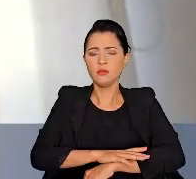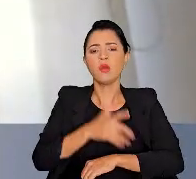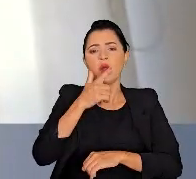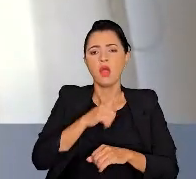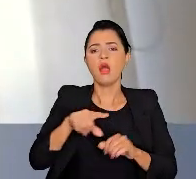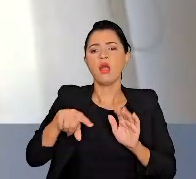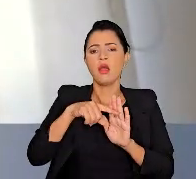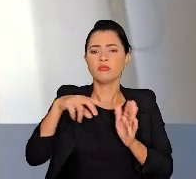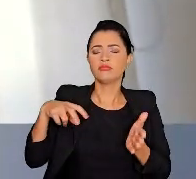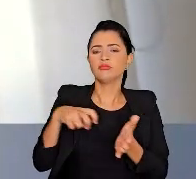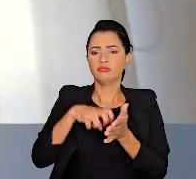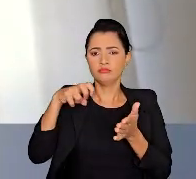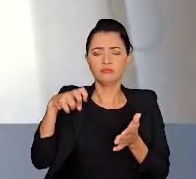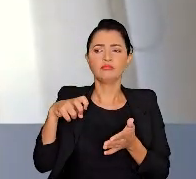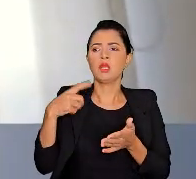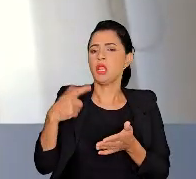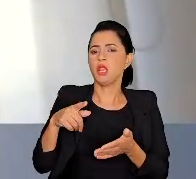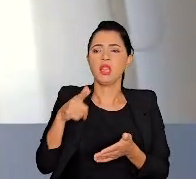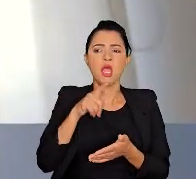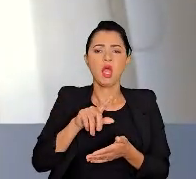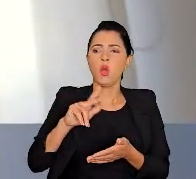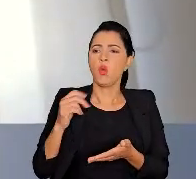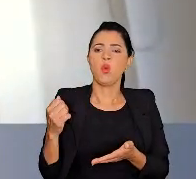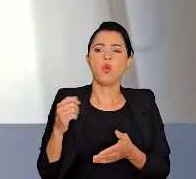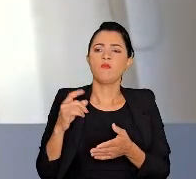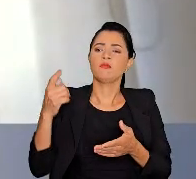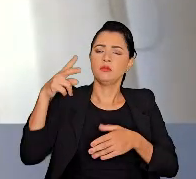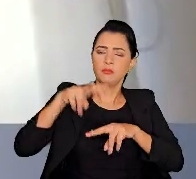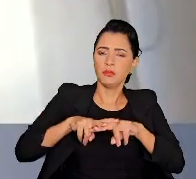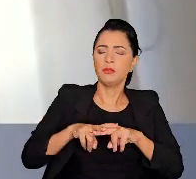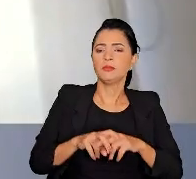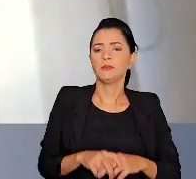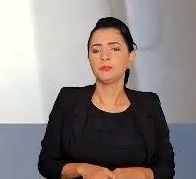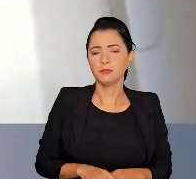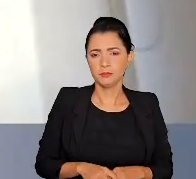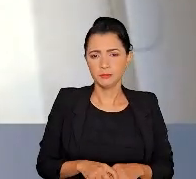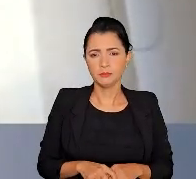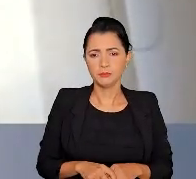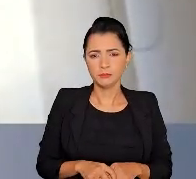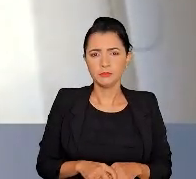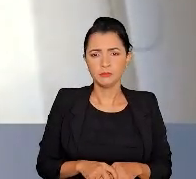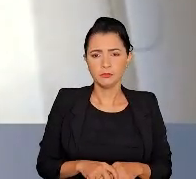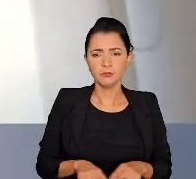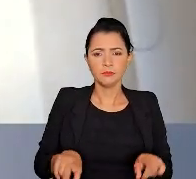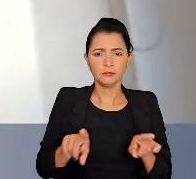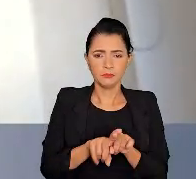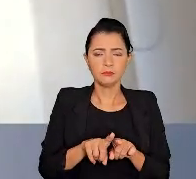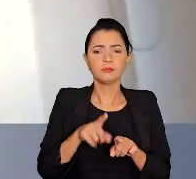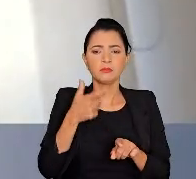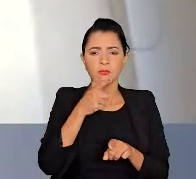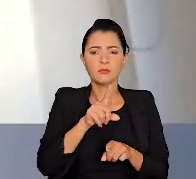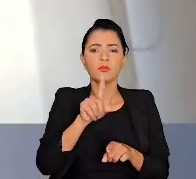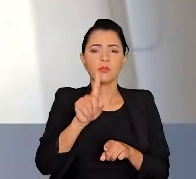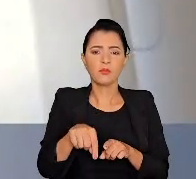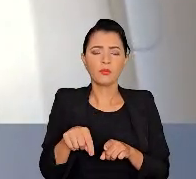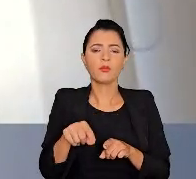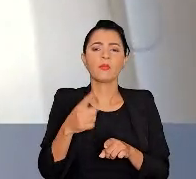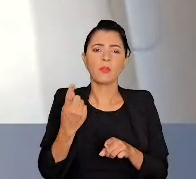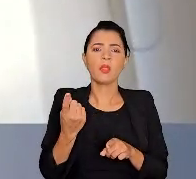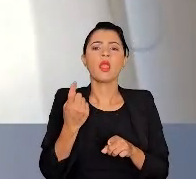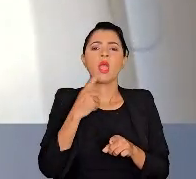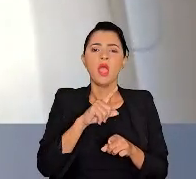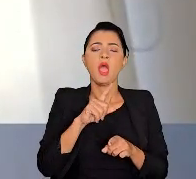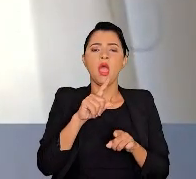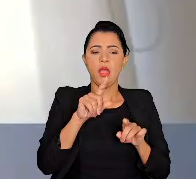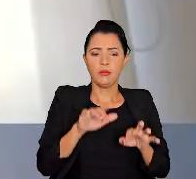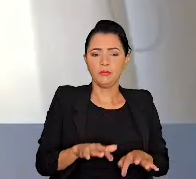de inafiançabilidade e imprescritibilidade. Aplicação do princípio da prescritibilidade